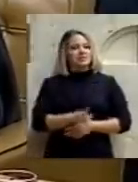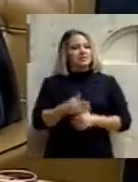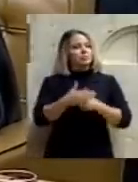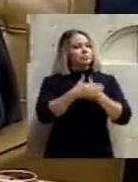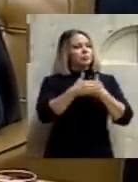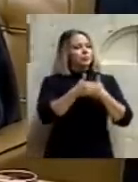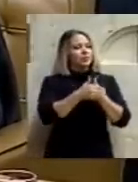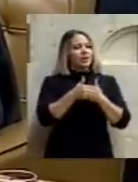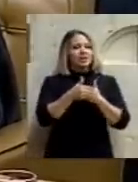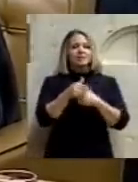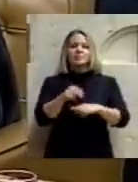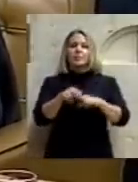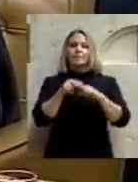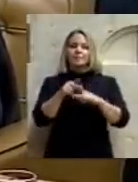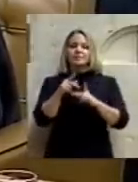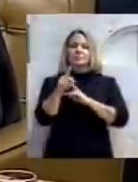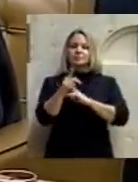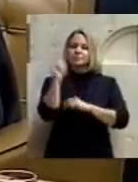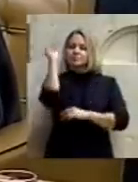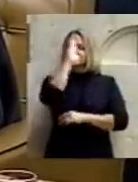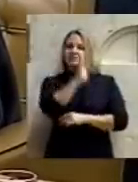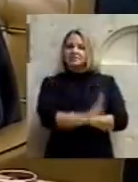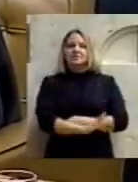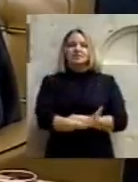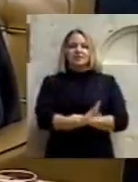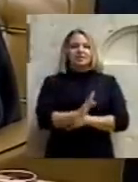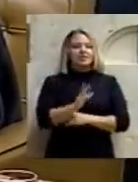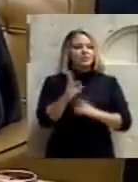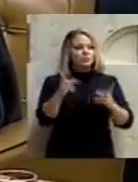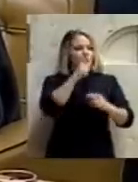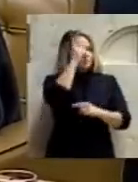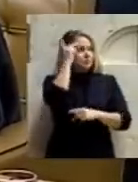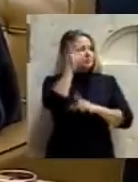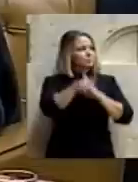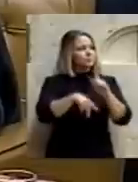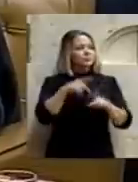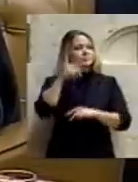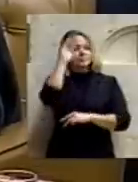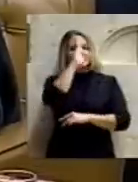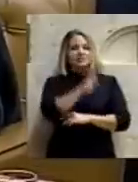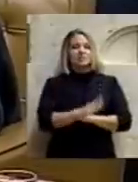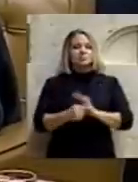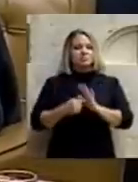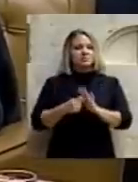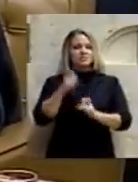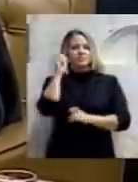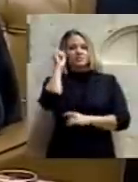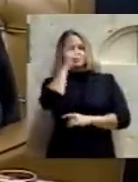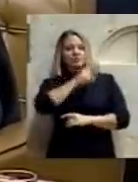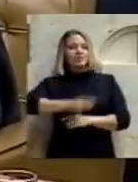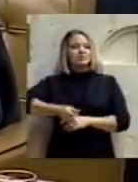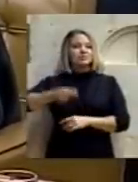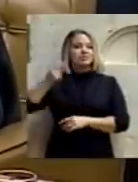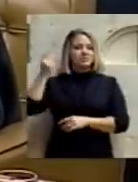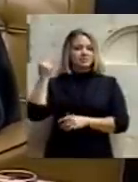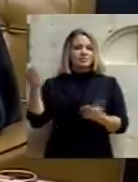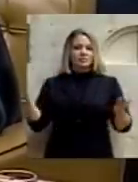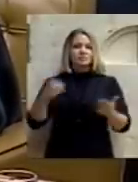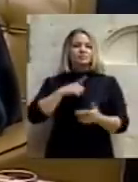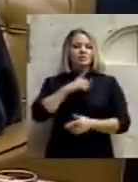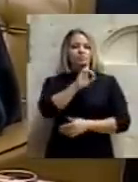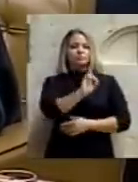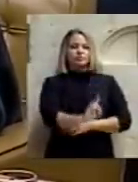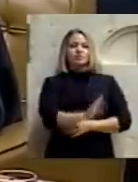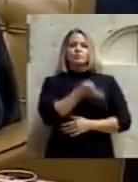entre os brasileiros. Brasileiros expatriados em razão das severas dificuldades nacionais de outrora têm hoje os seus